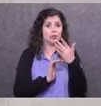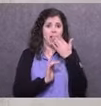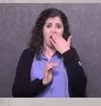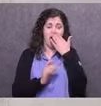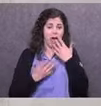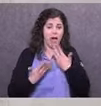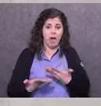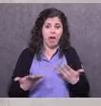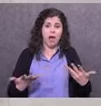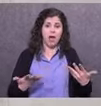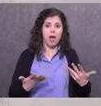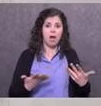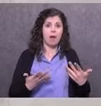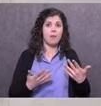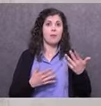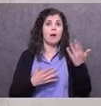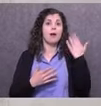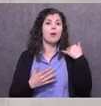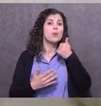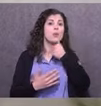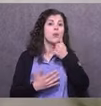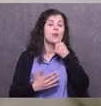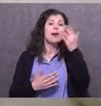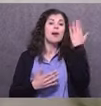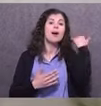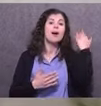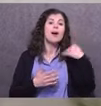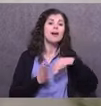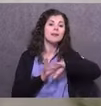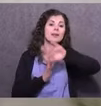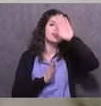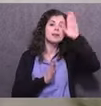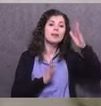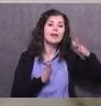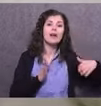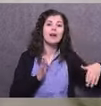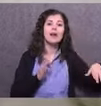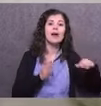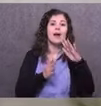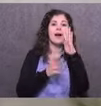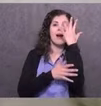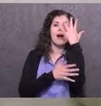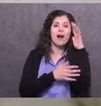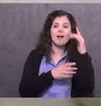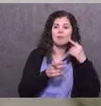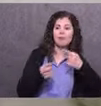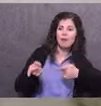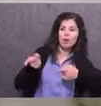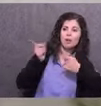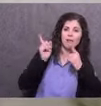No Horto das Oliveiras, no Getsemane do nosso tempo.